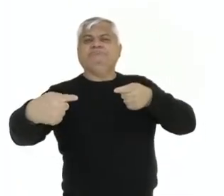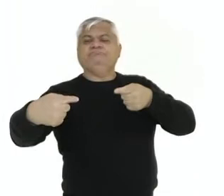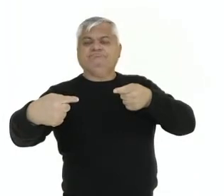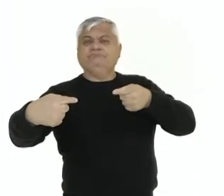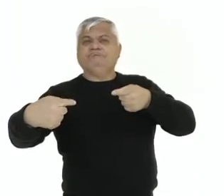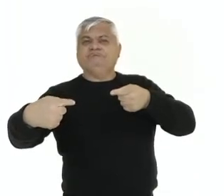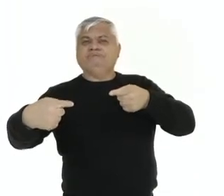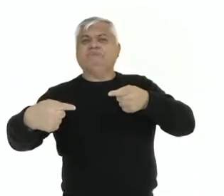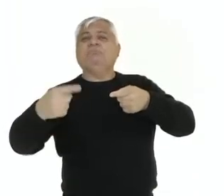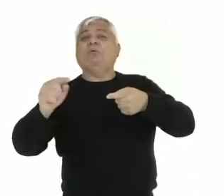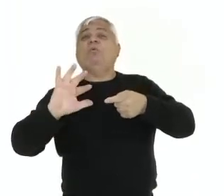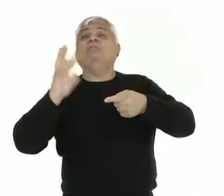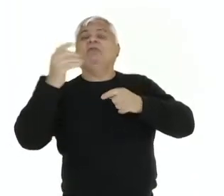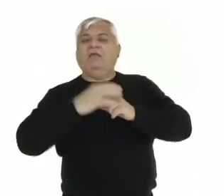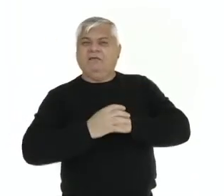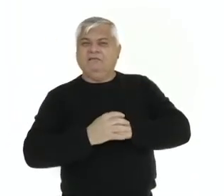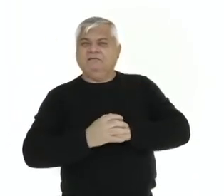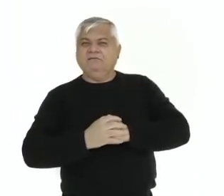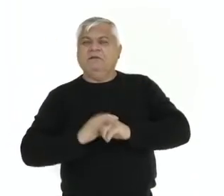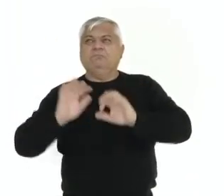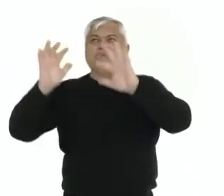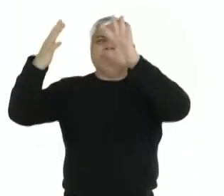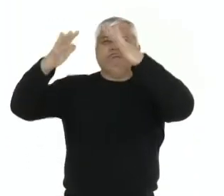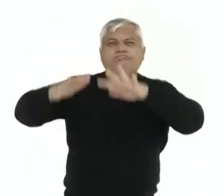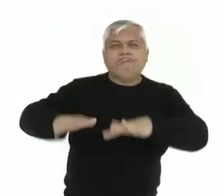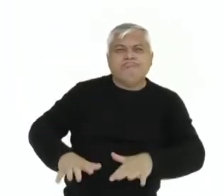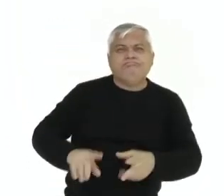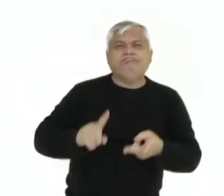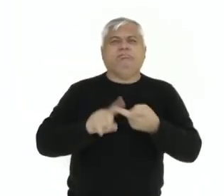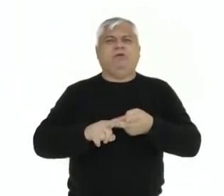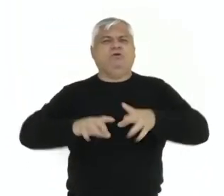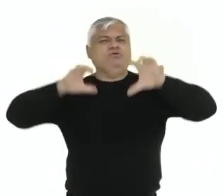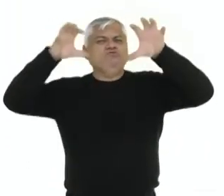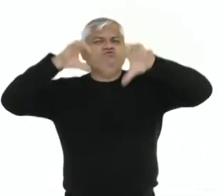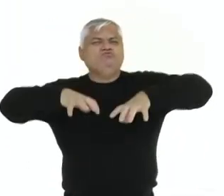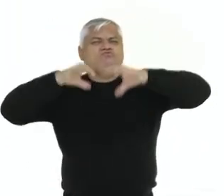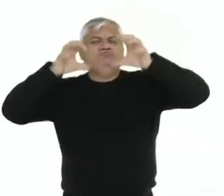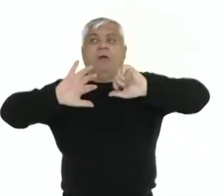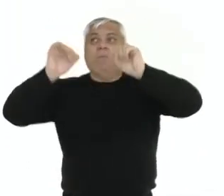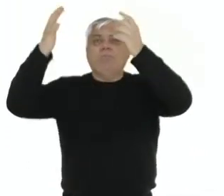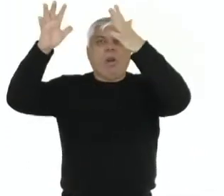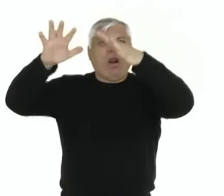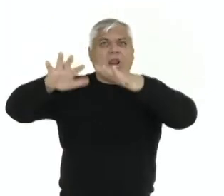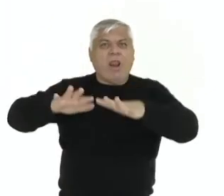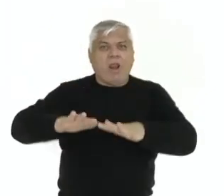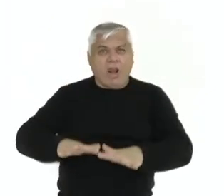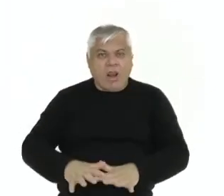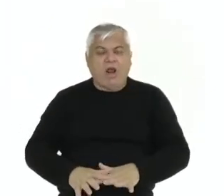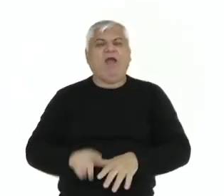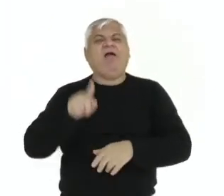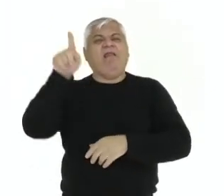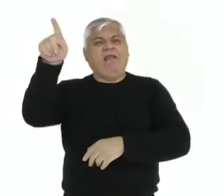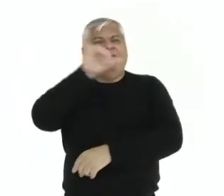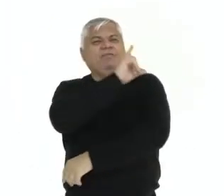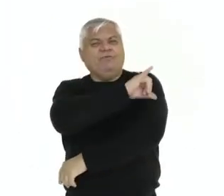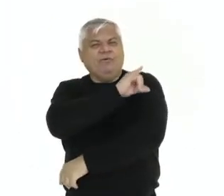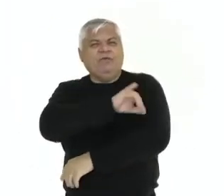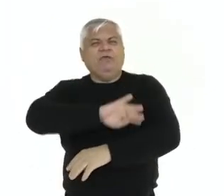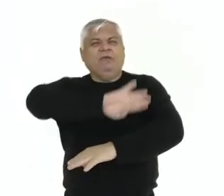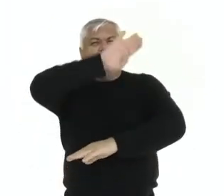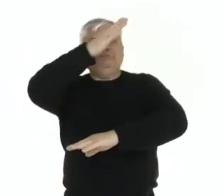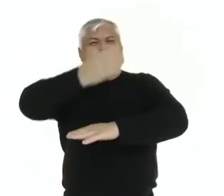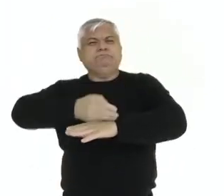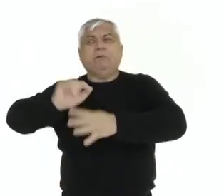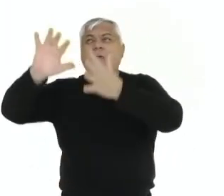grandes desastres naturais, como, por exemplo, as chuvas, né, que assolaram a região serrana do Rio de Janeiro